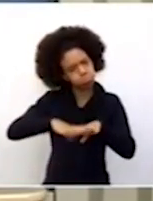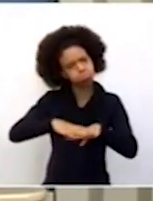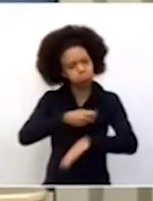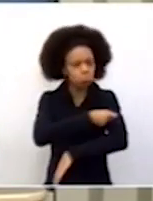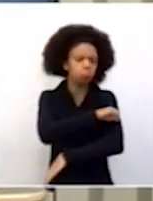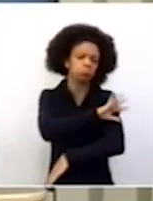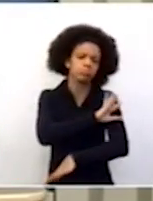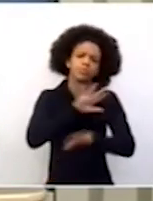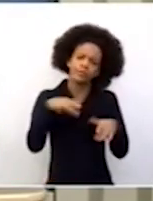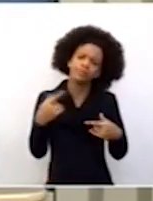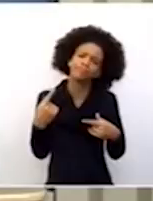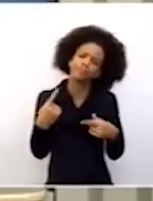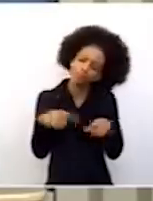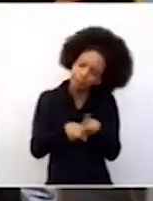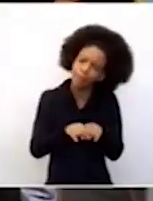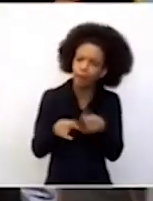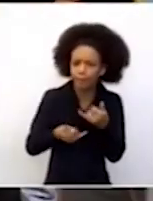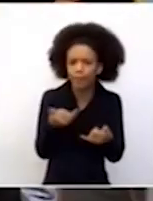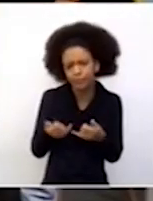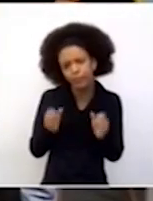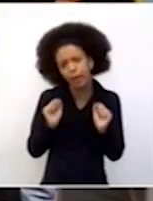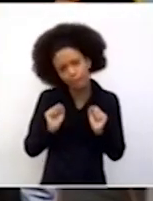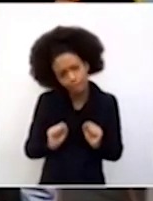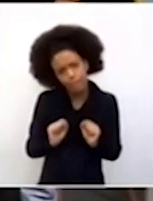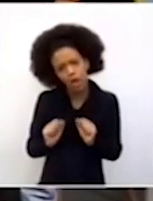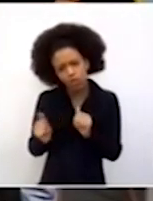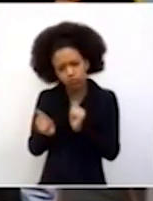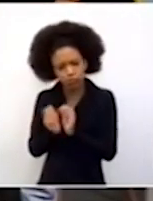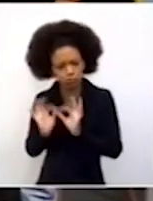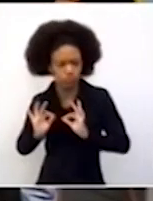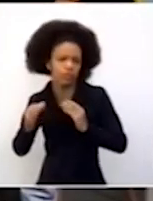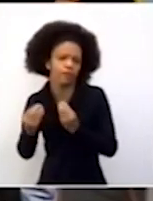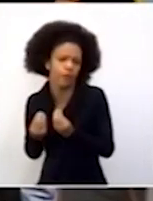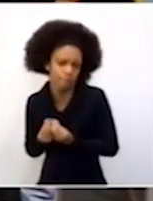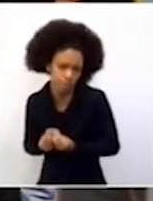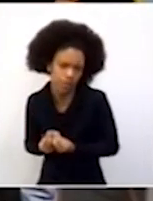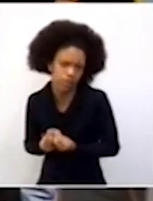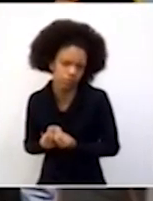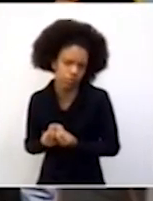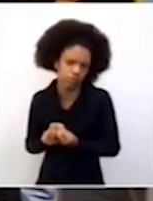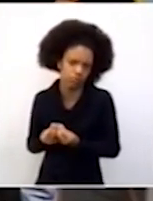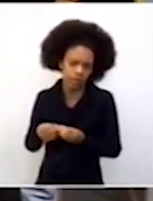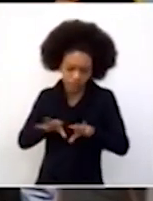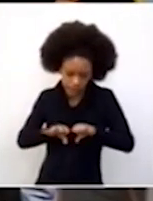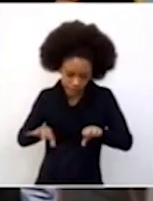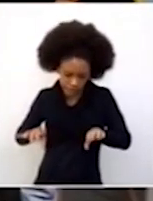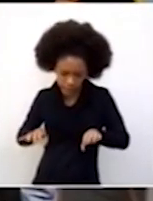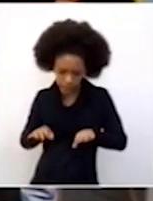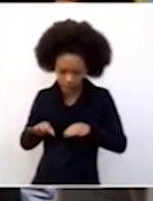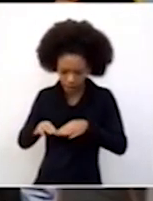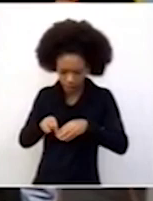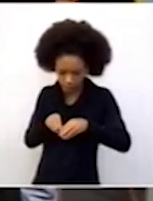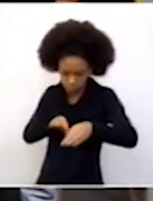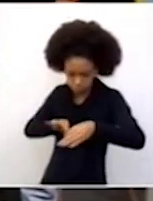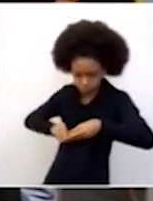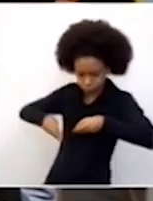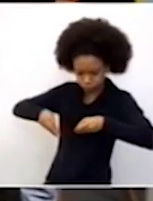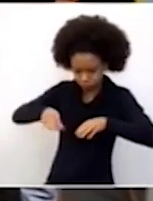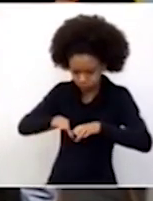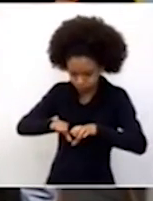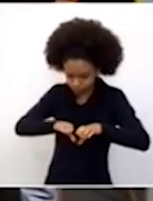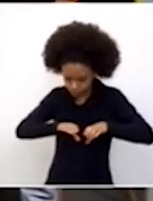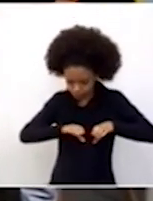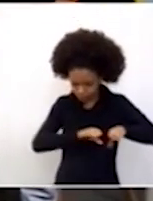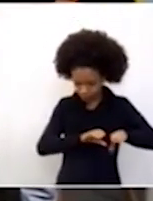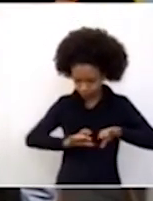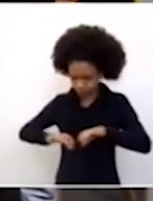E também a brincadeira, né, Denise? Nós podemos ter com os pais em sala, né? Na sala, na sala de estar, ou no quintal, né? Ou